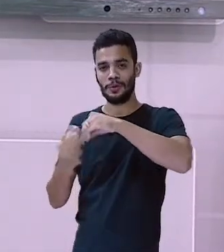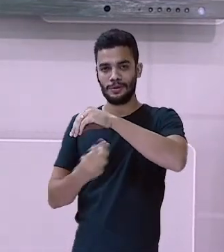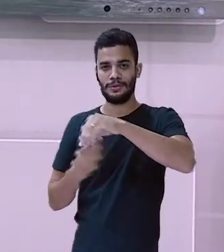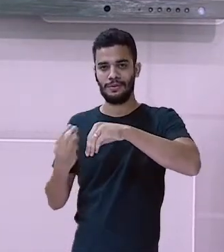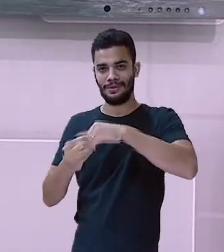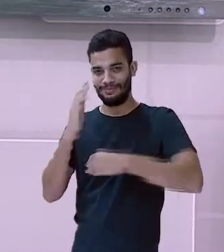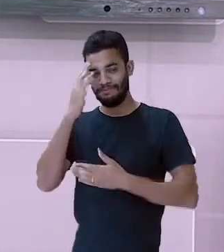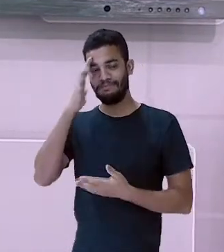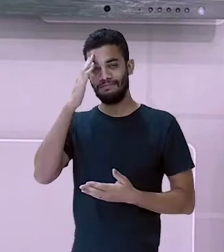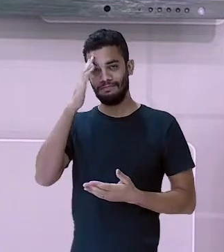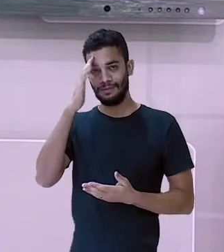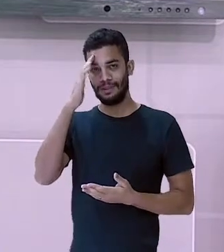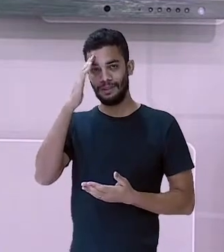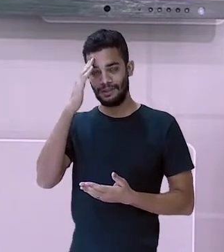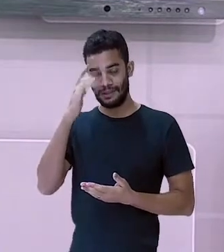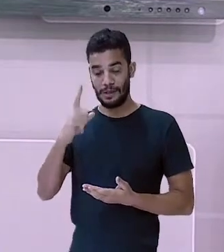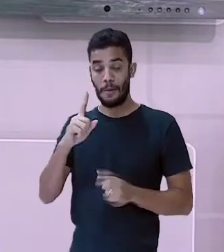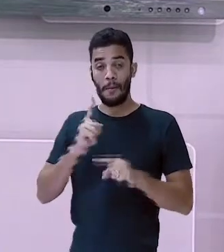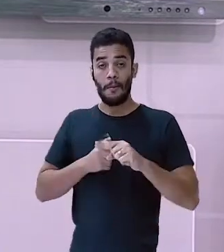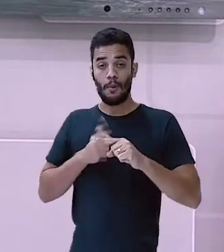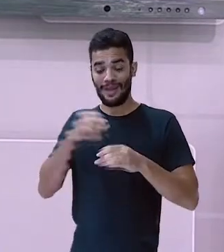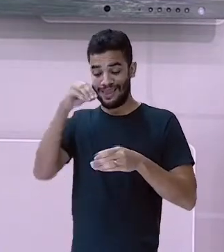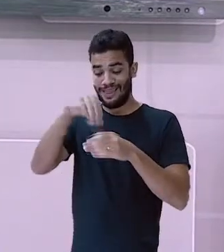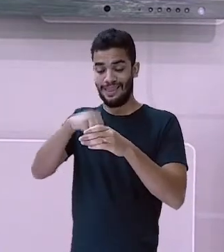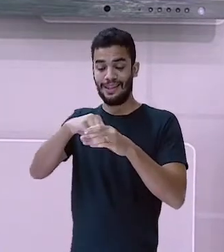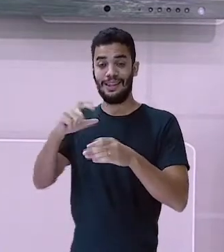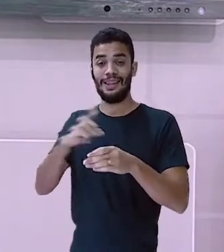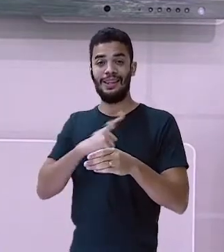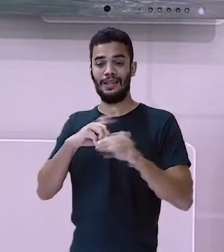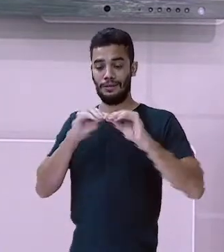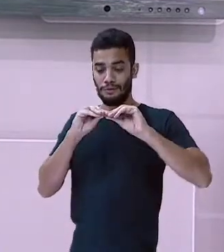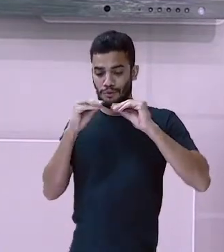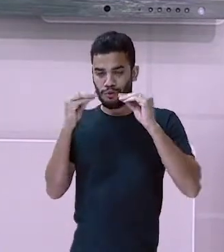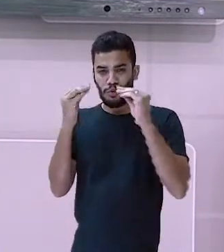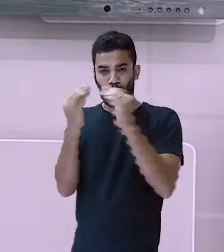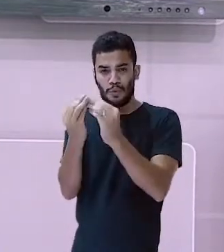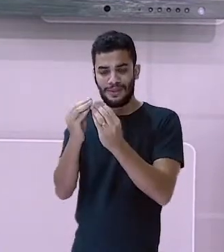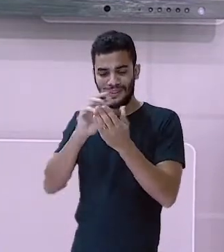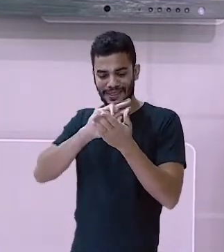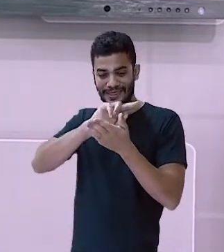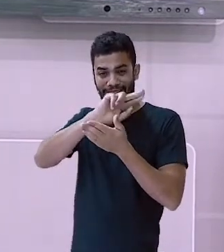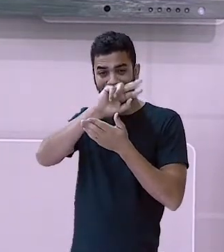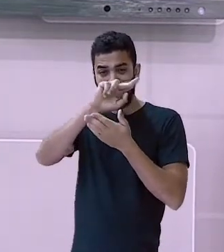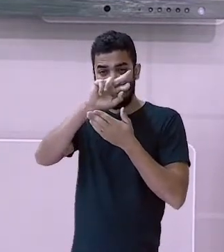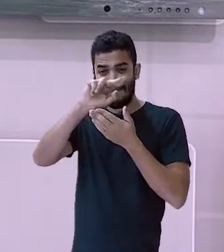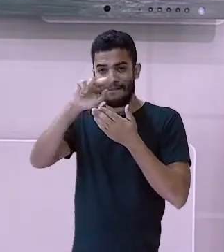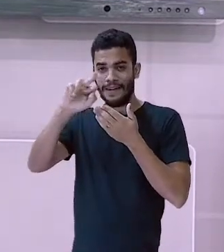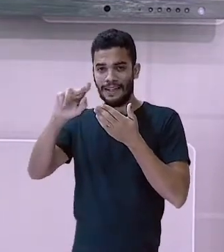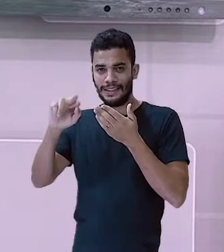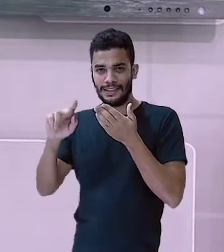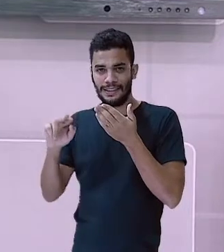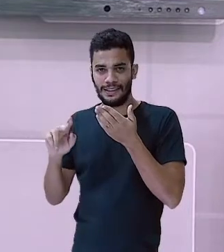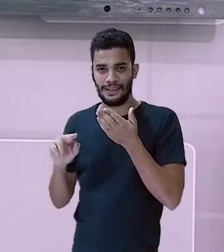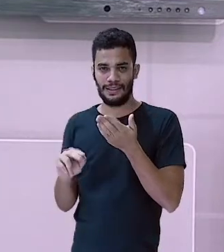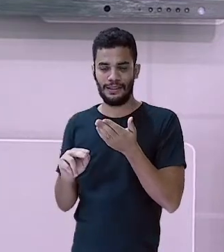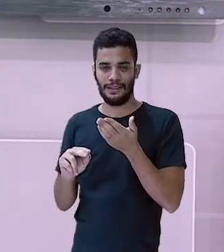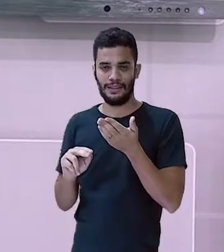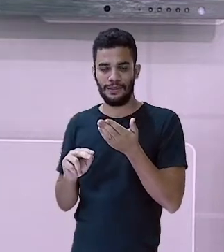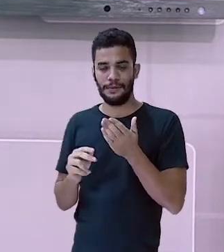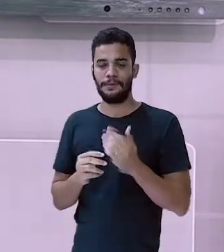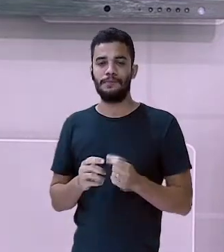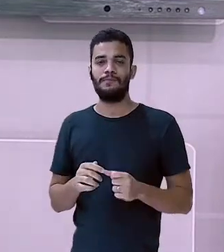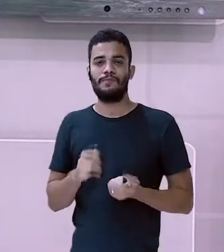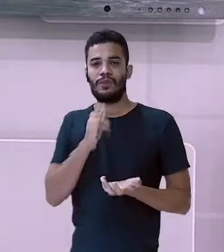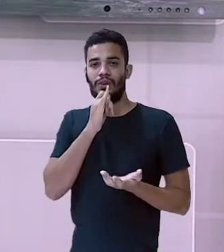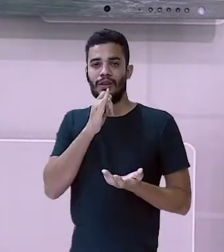veja, substâncias diferentes reunidas ali no mesmo recipiente que a gente dá o nome de a sacolinha,